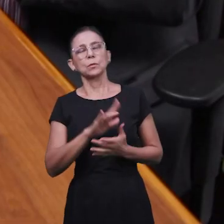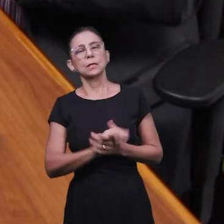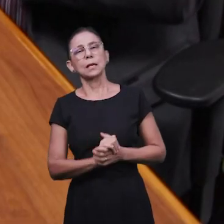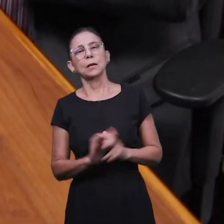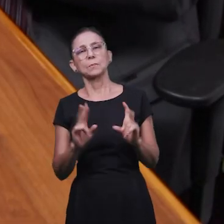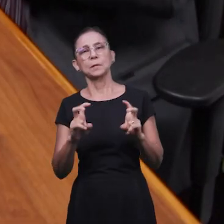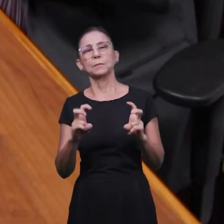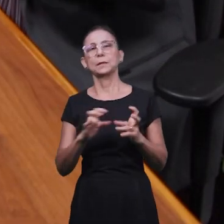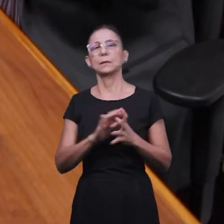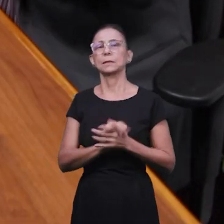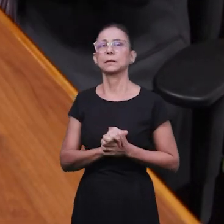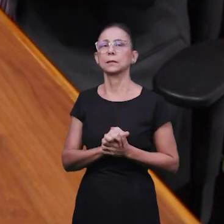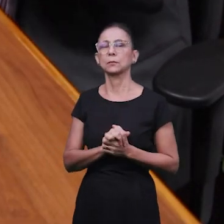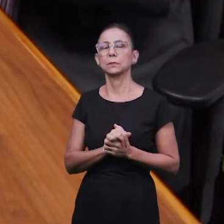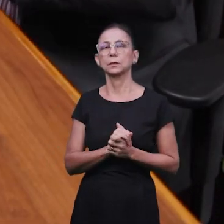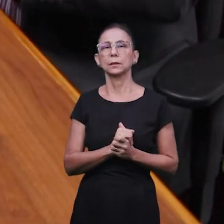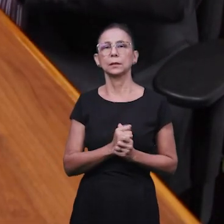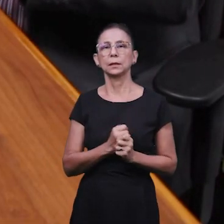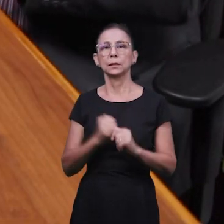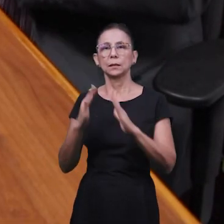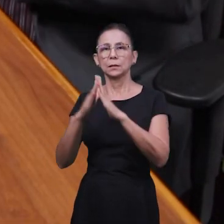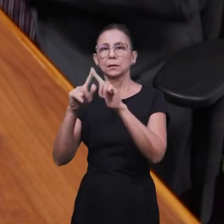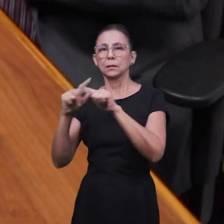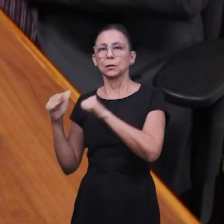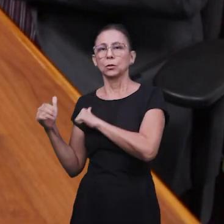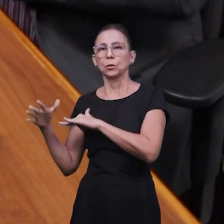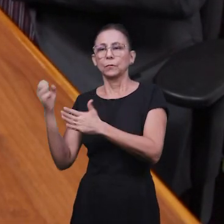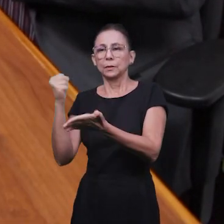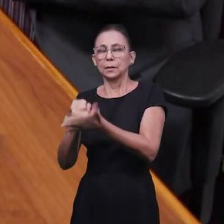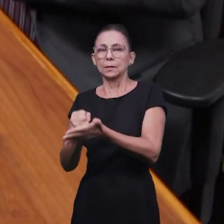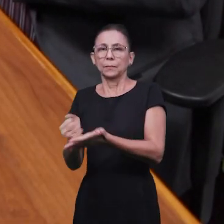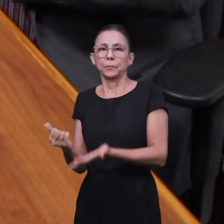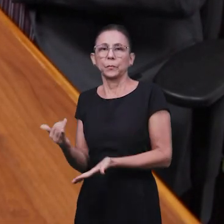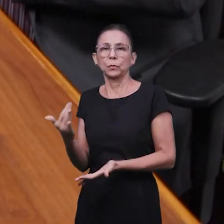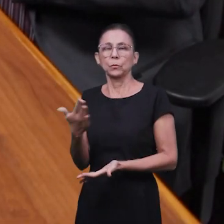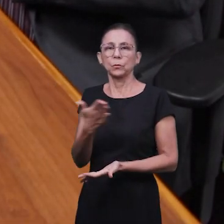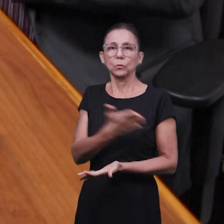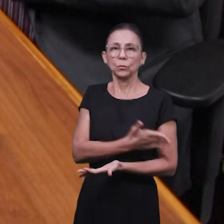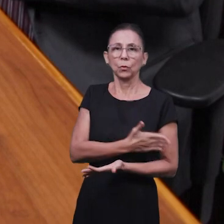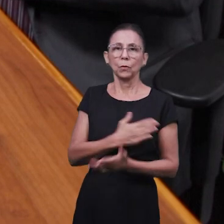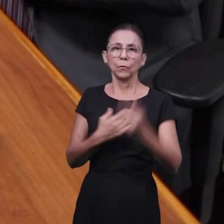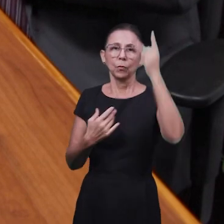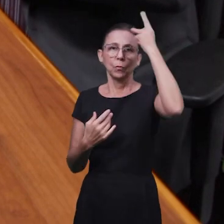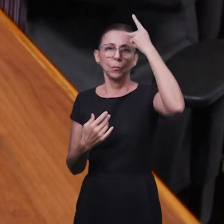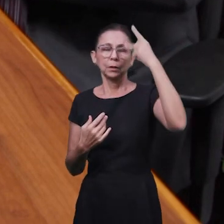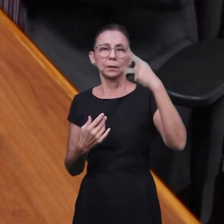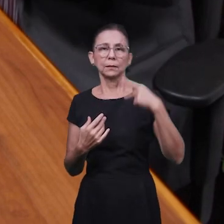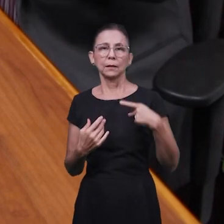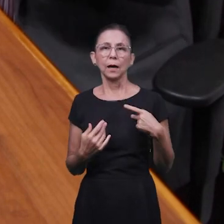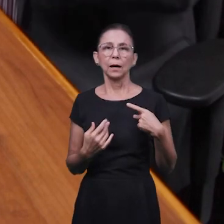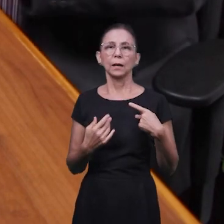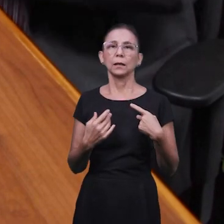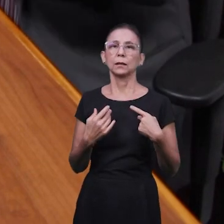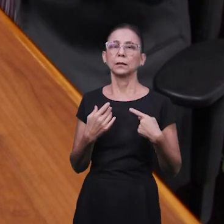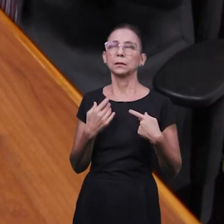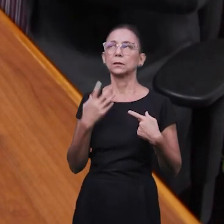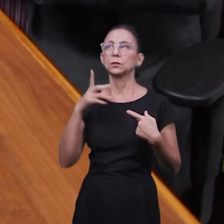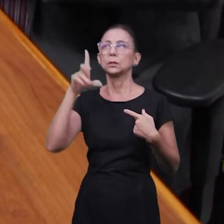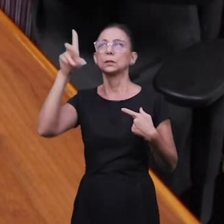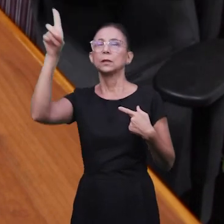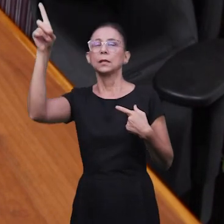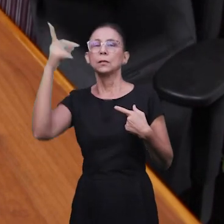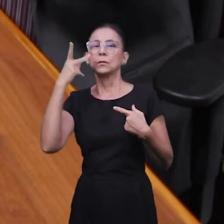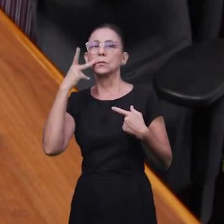estatuto da igreja, né? Desse novo testamento Isso. do Pai com o homem na igreja, o véu do templo se rasgou,